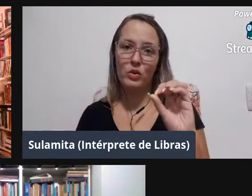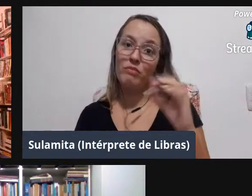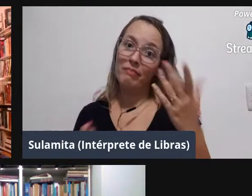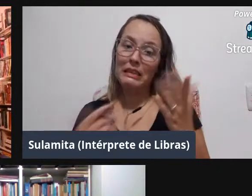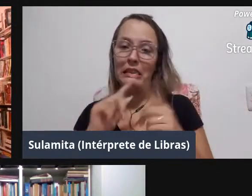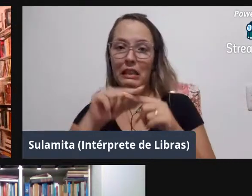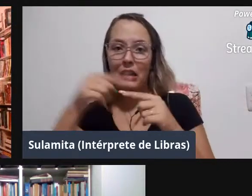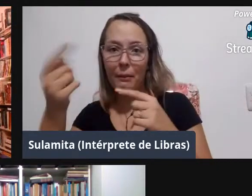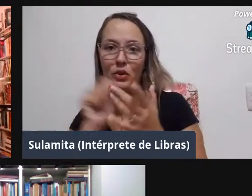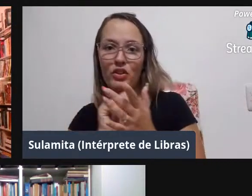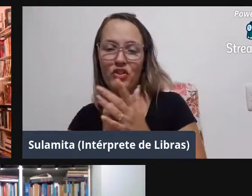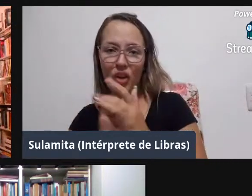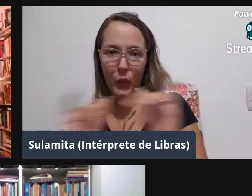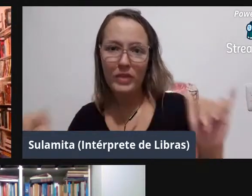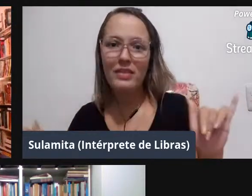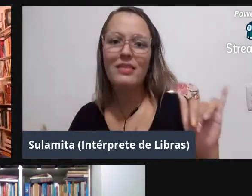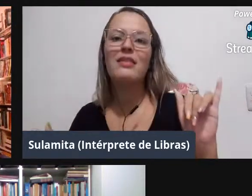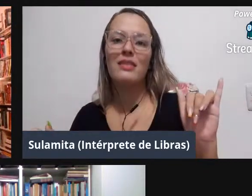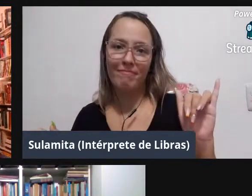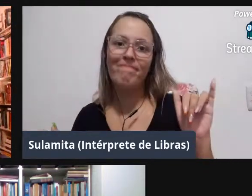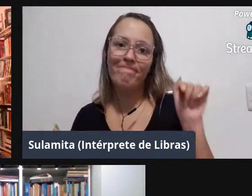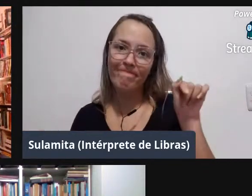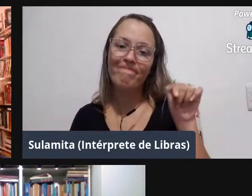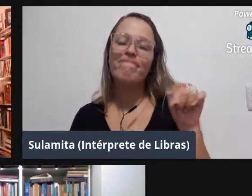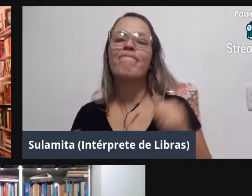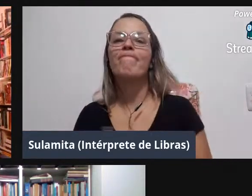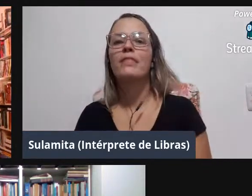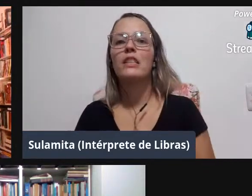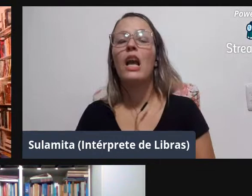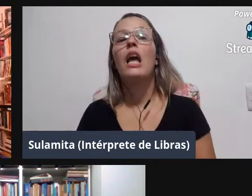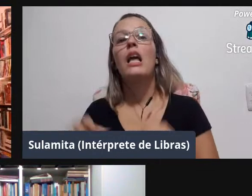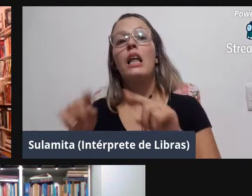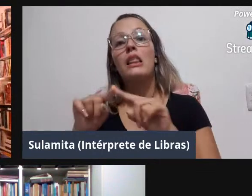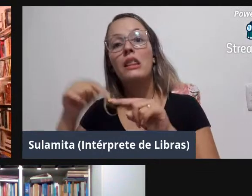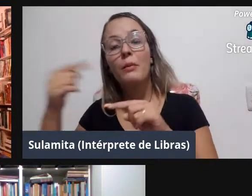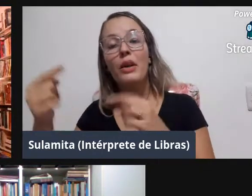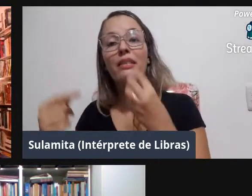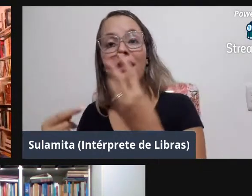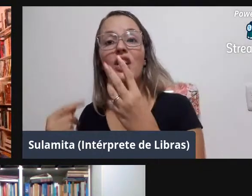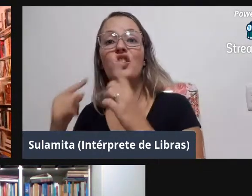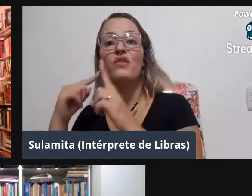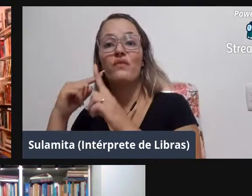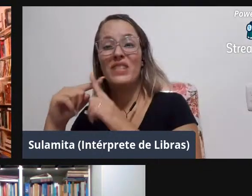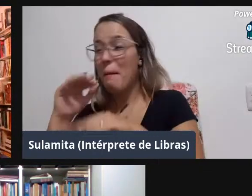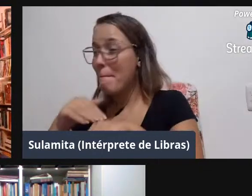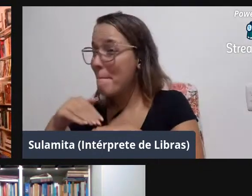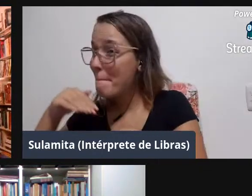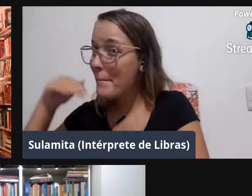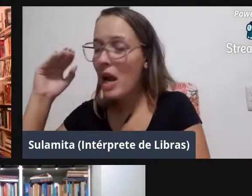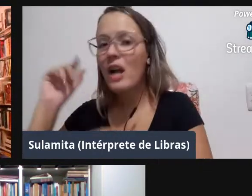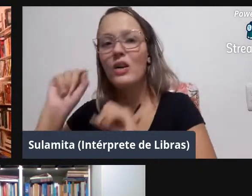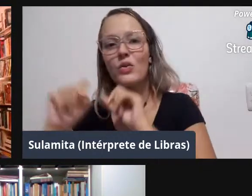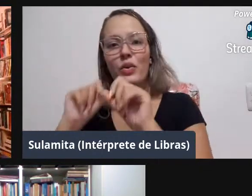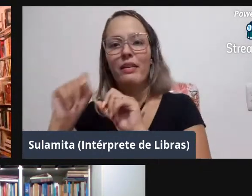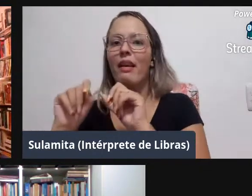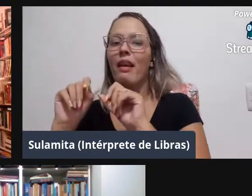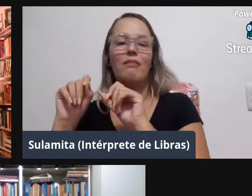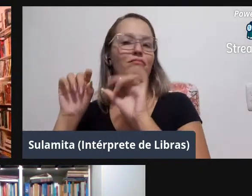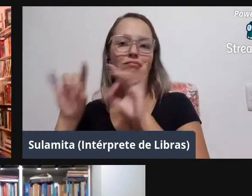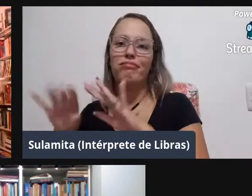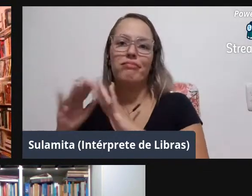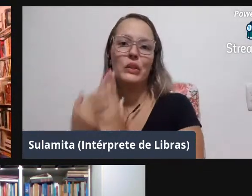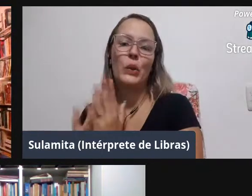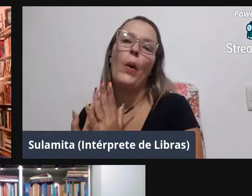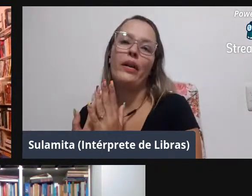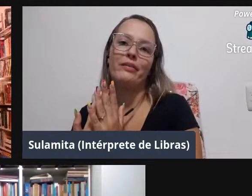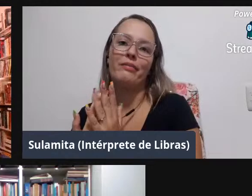Em setembro de 2020, há 3 vezes mais negros e indígenas sem aula na pandemia do que brancos, né? Então, a gente precisa pensar assim, o que